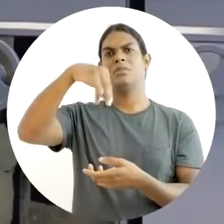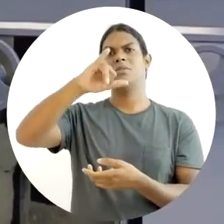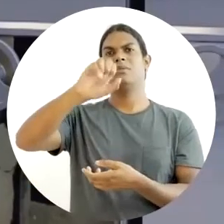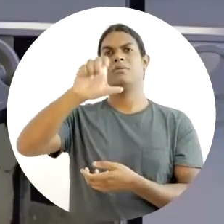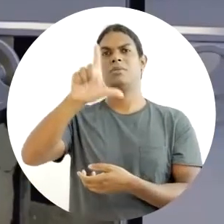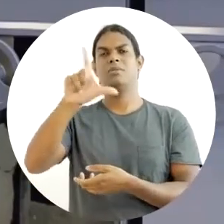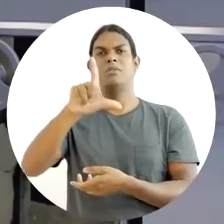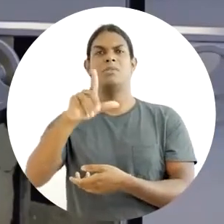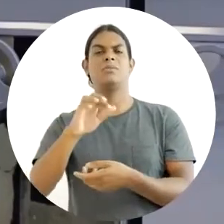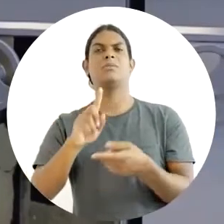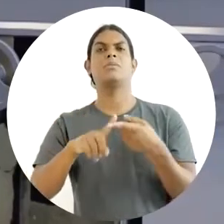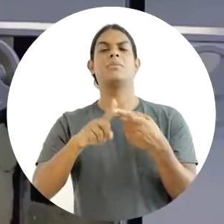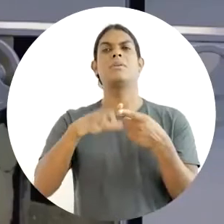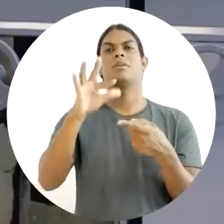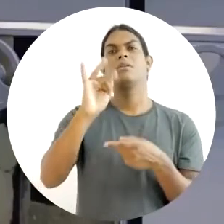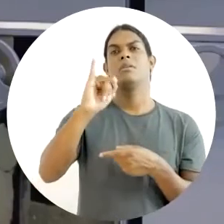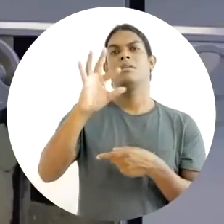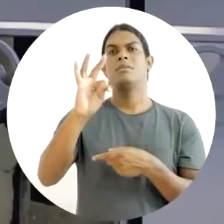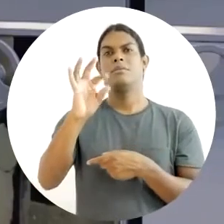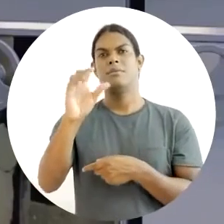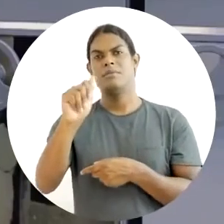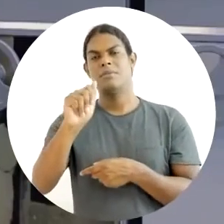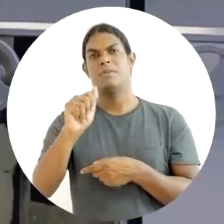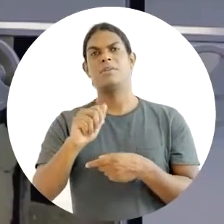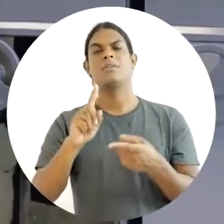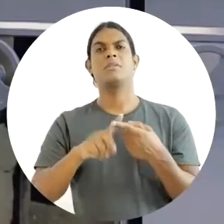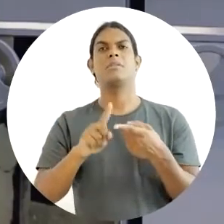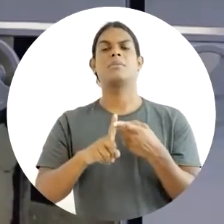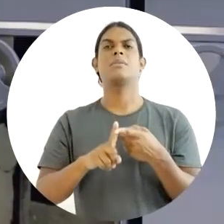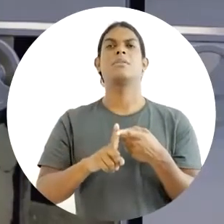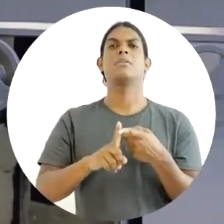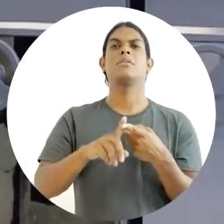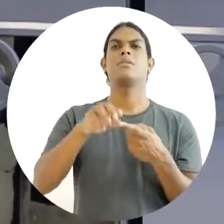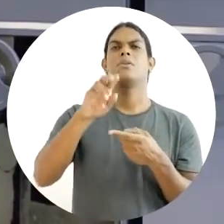fitas cassete, fitas Umatic,